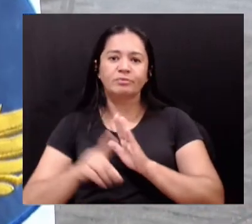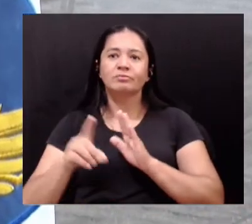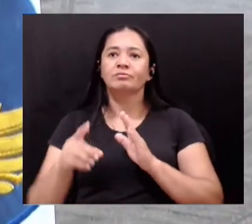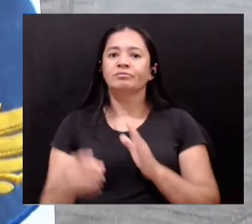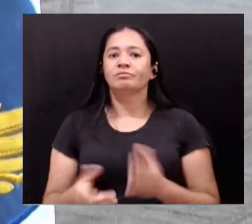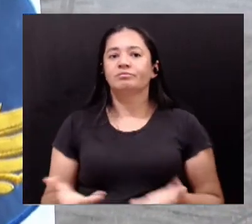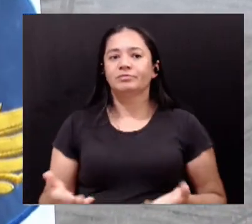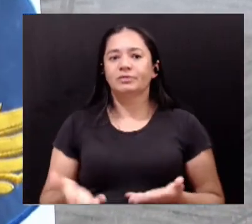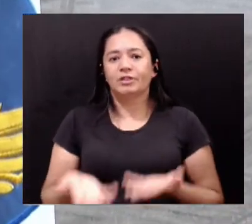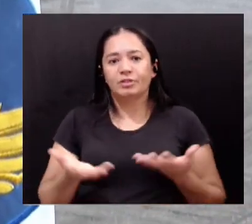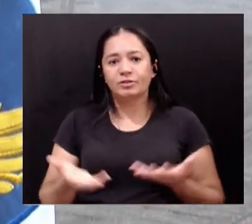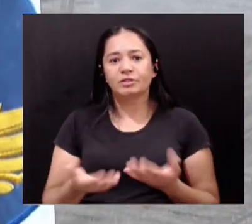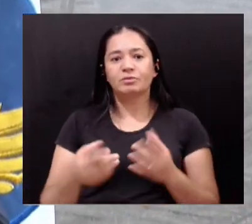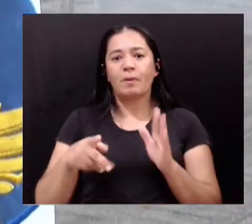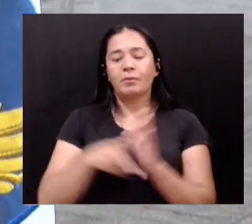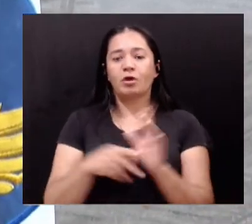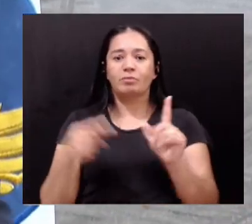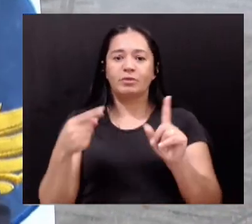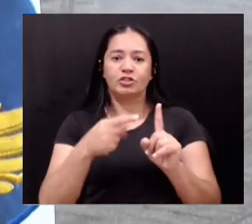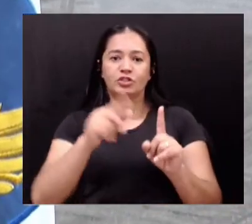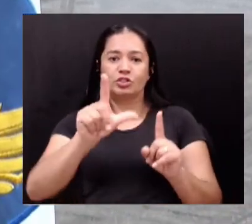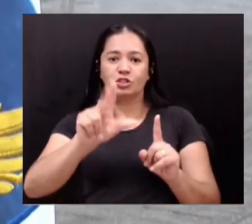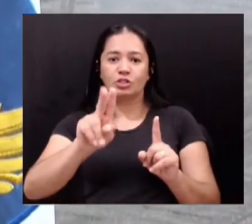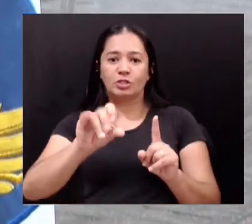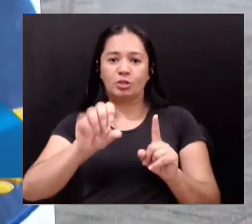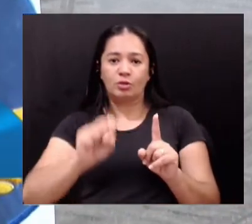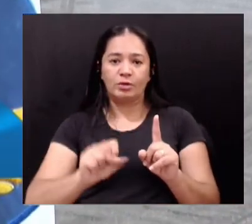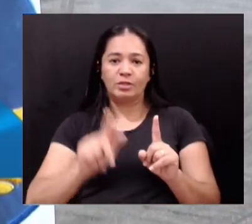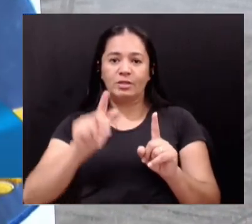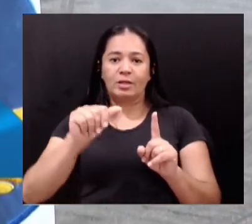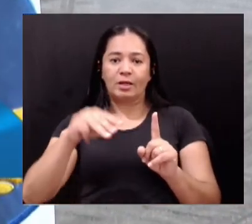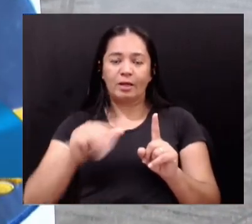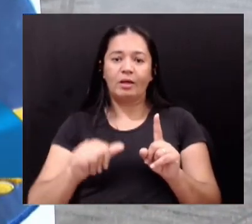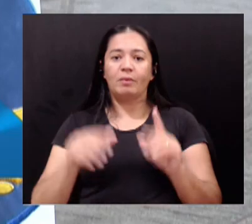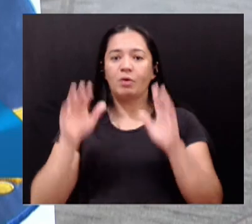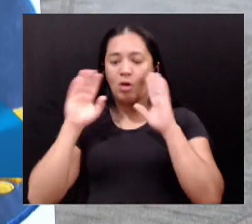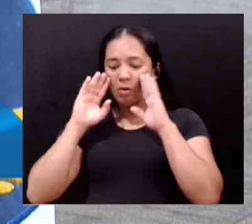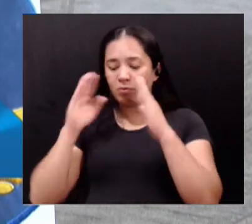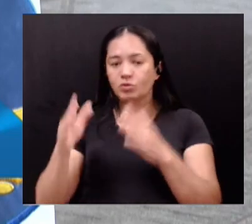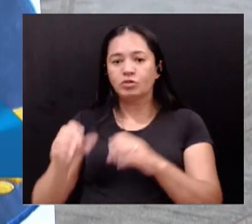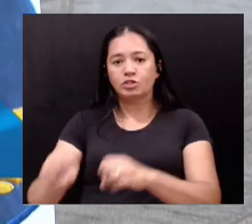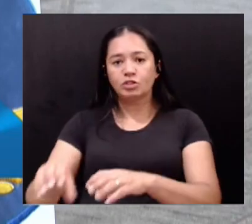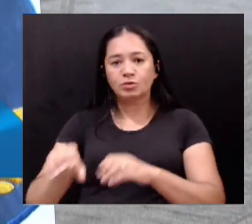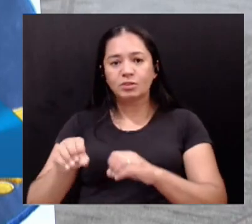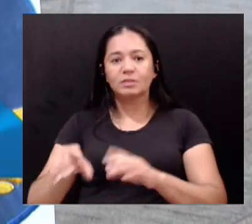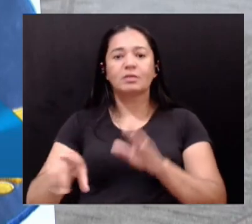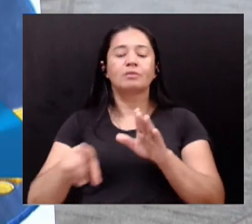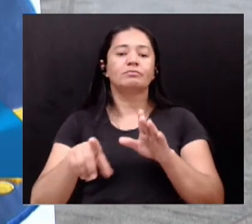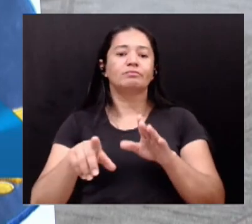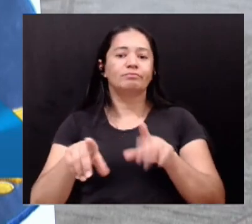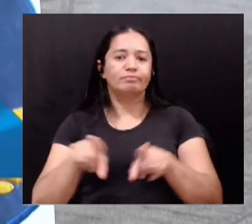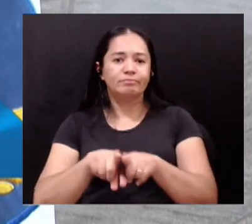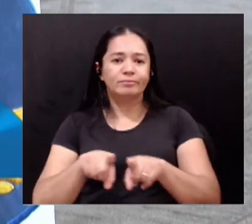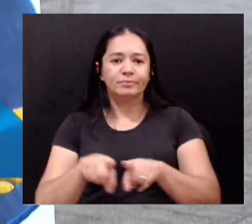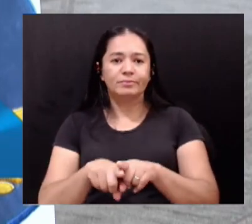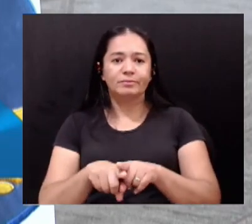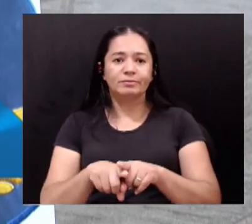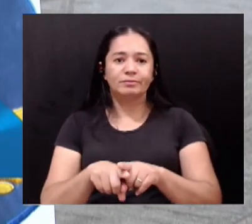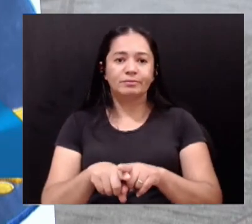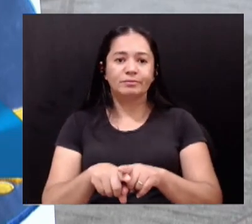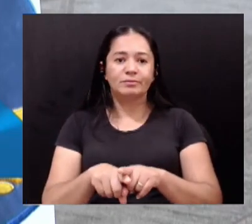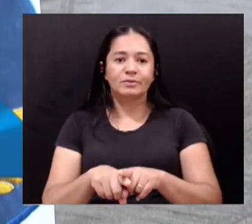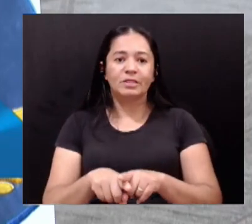Gama, tanto do ponto de vista da educação, do direito e da educação e da agenda,